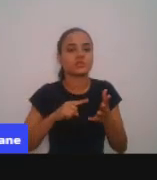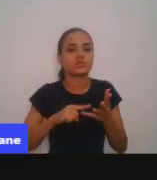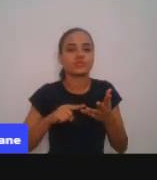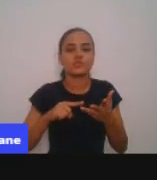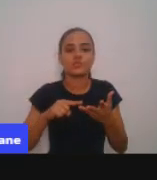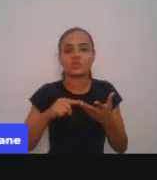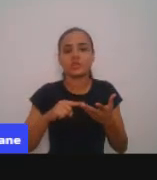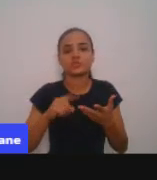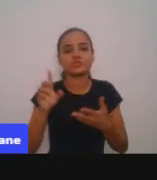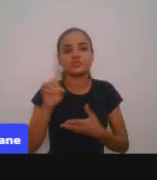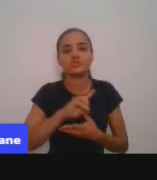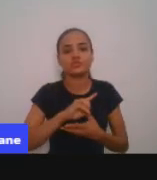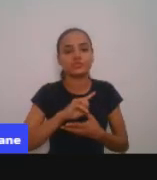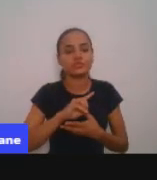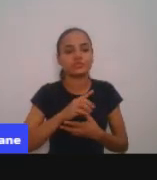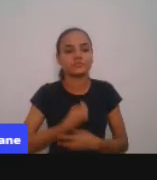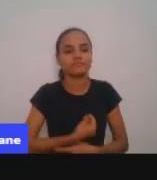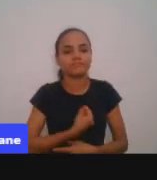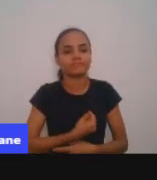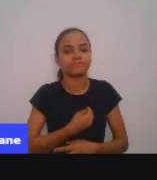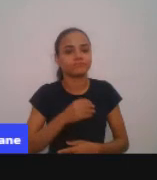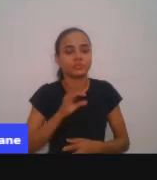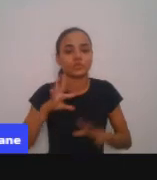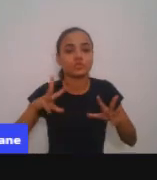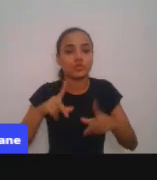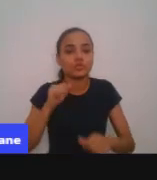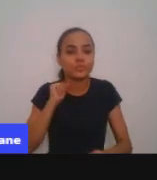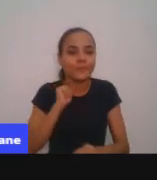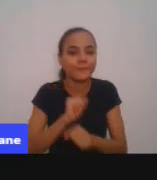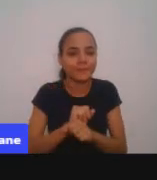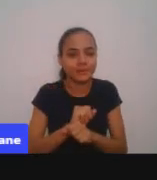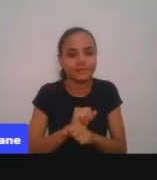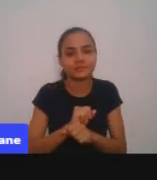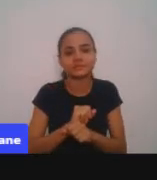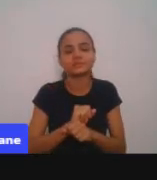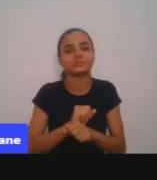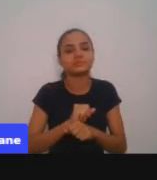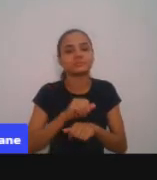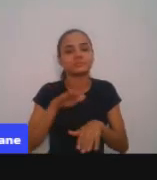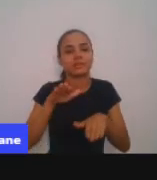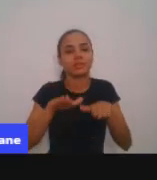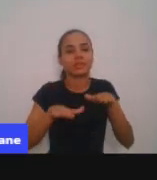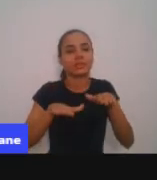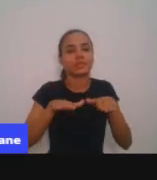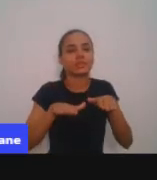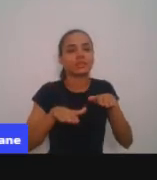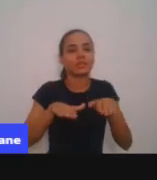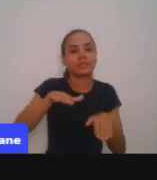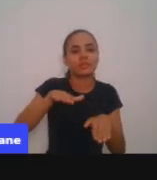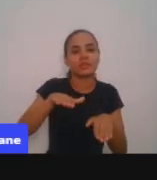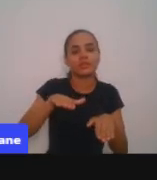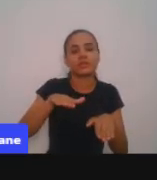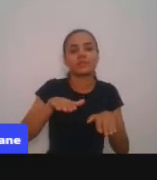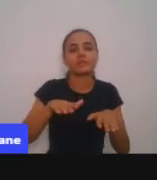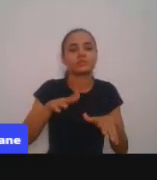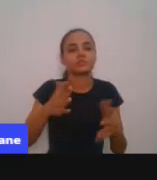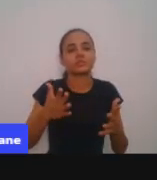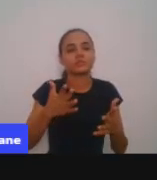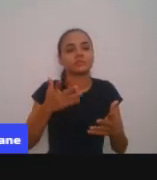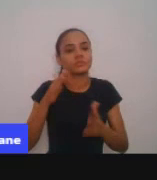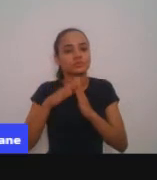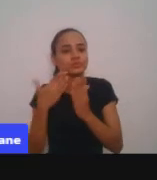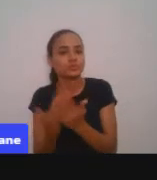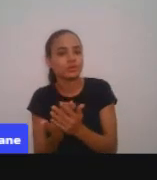parou, uma situação que trouxe um desequilíbrio para todo mundo, então não funcionou a escola, não funcionou o comércio,